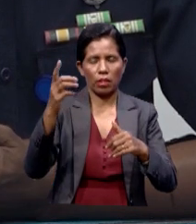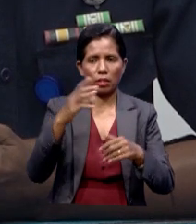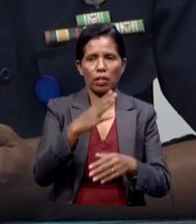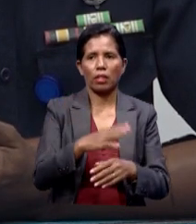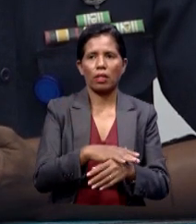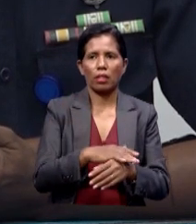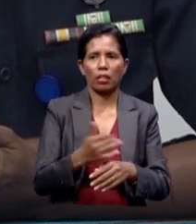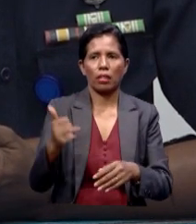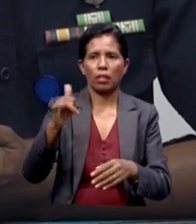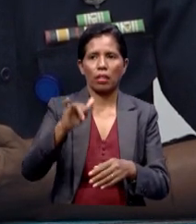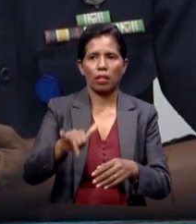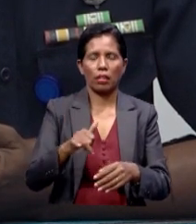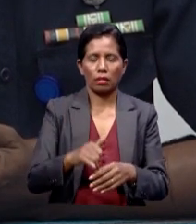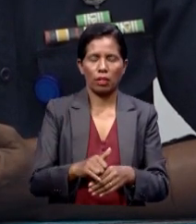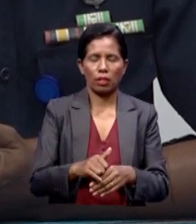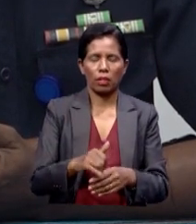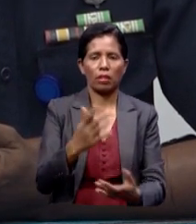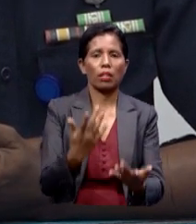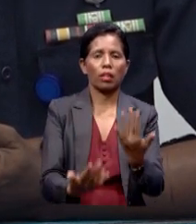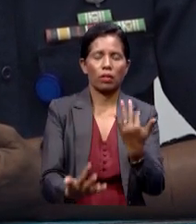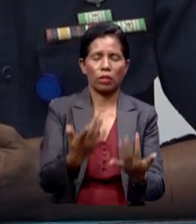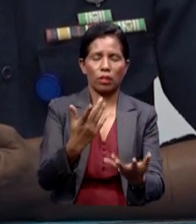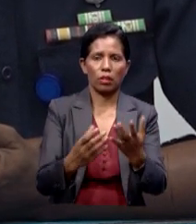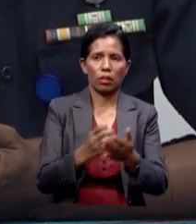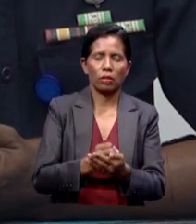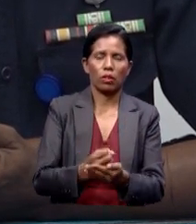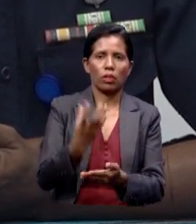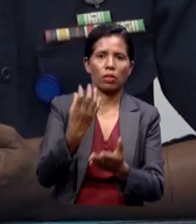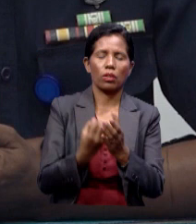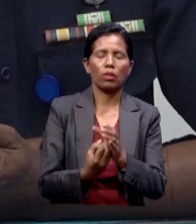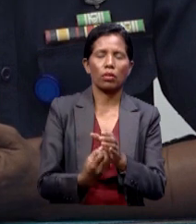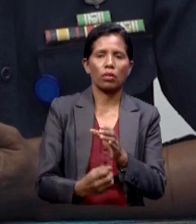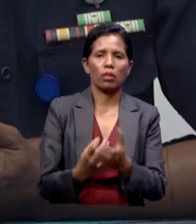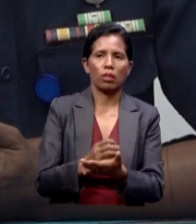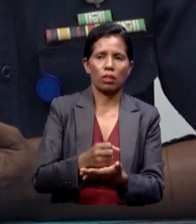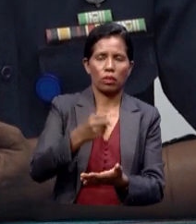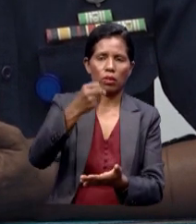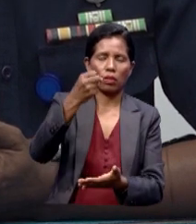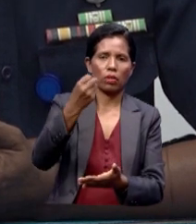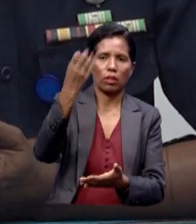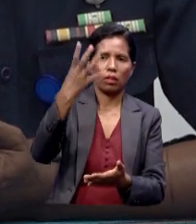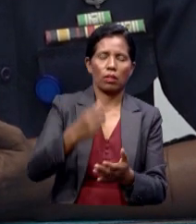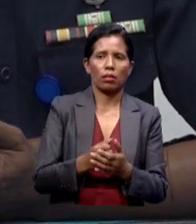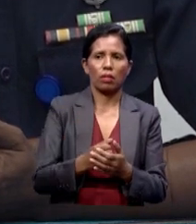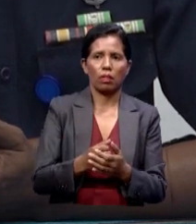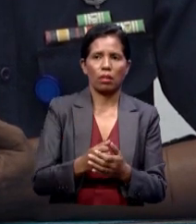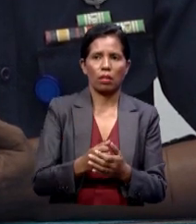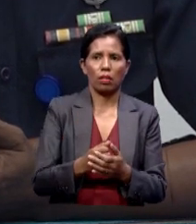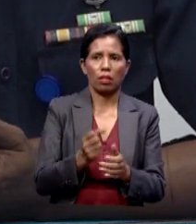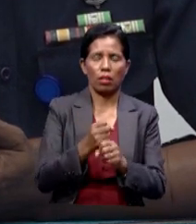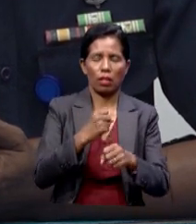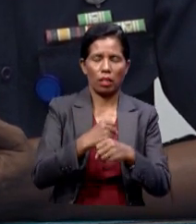sira sun o tiro a pension ba area age residência am bispo halo am homa de